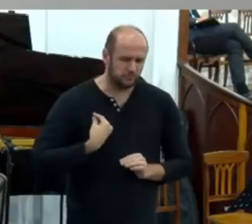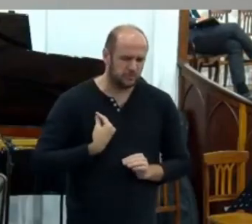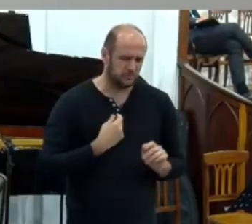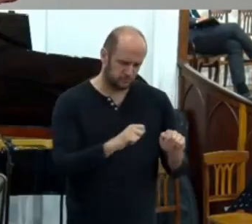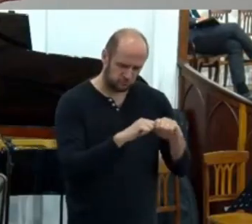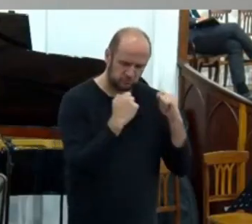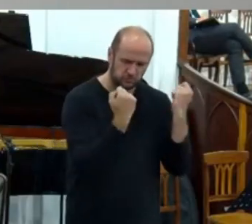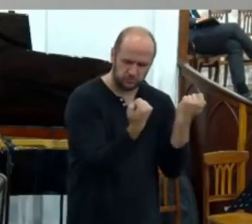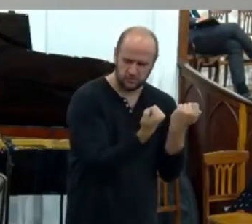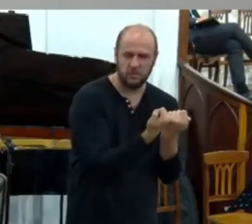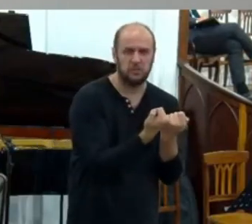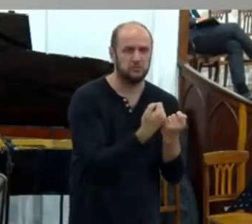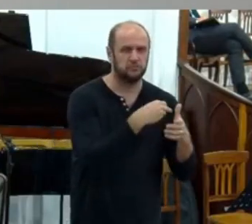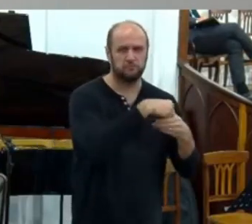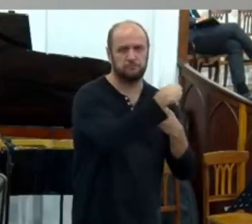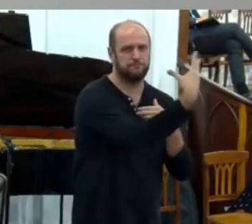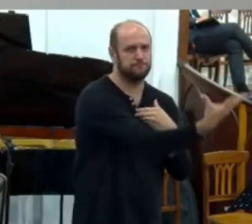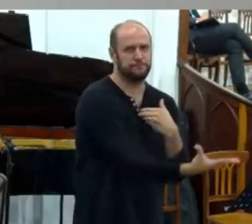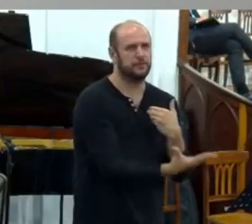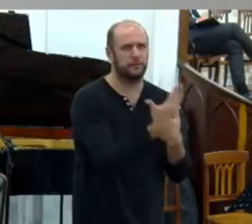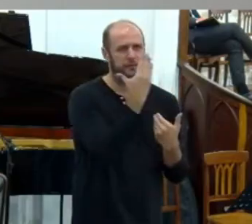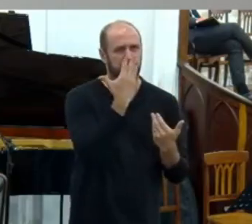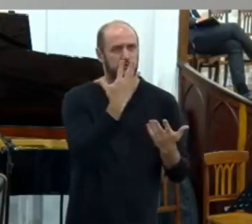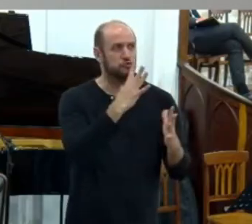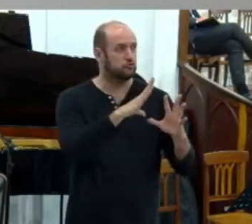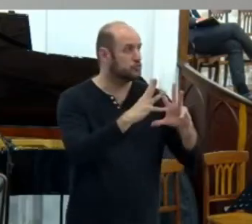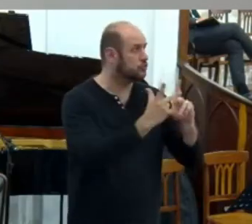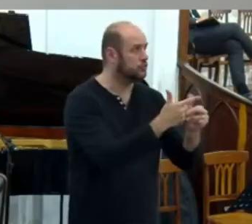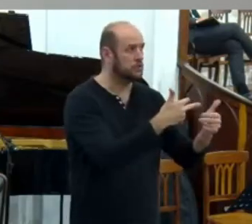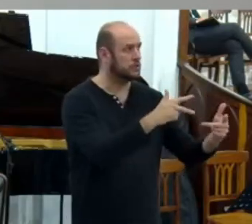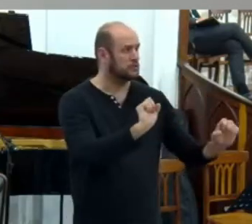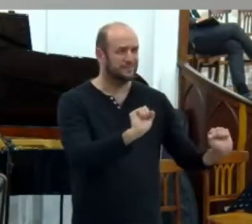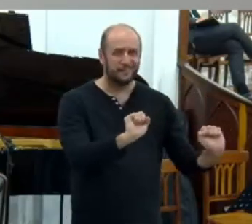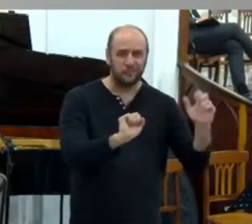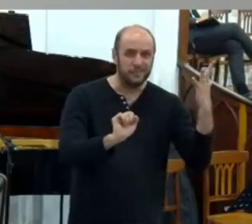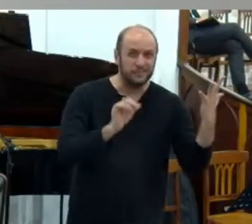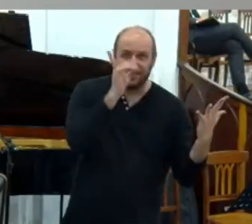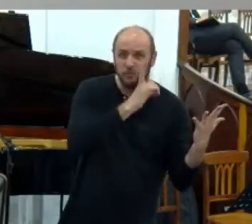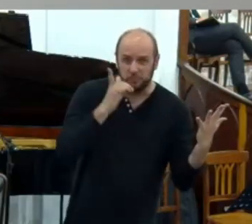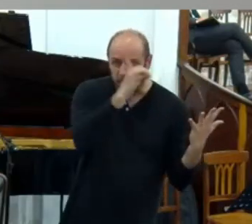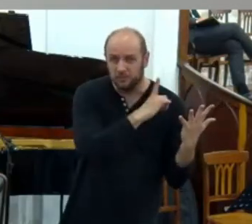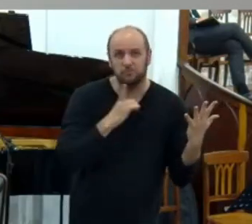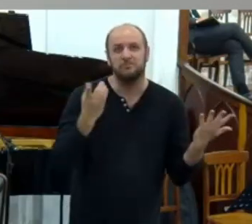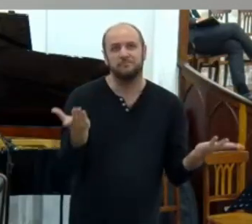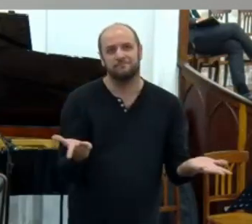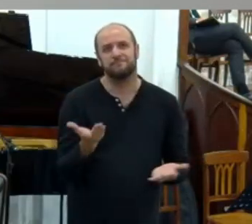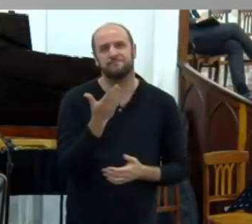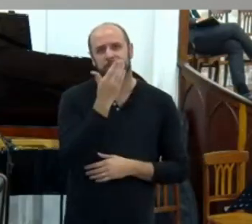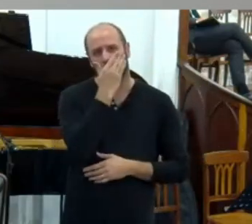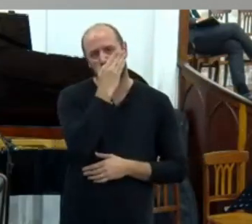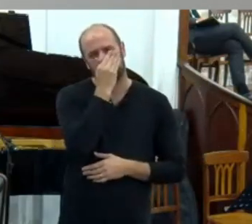sociedade extremamente secular, onde absolutamente tudo acontece aos domingos.